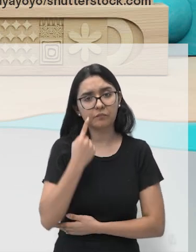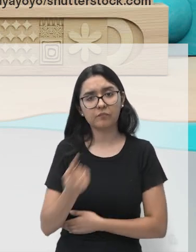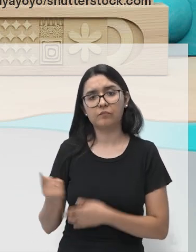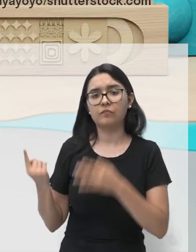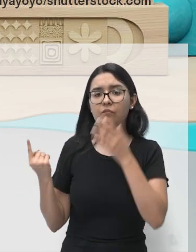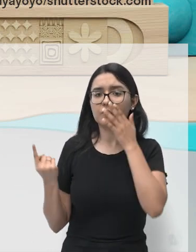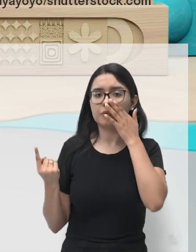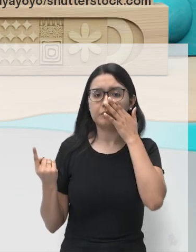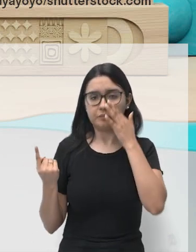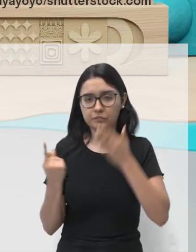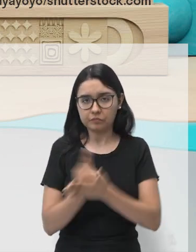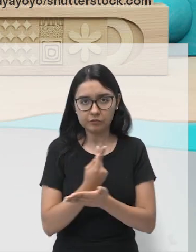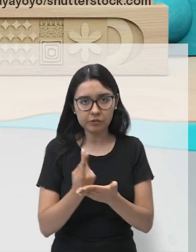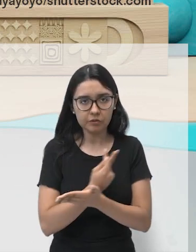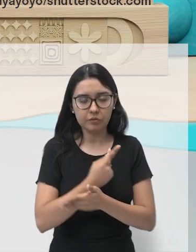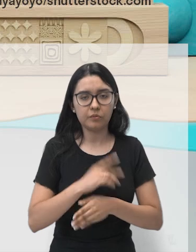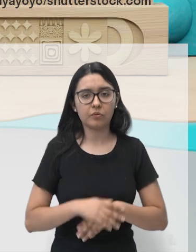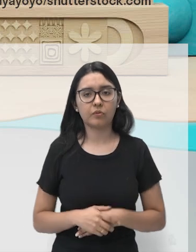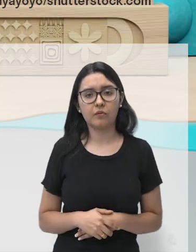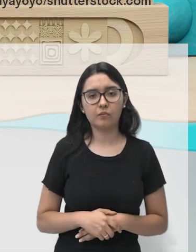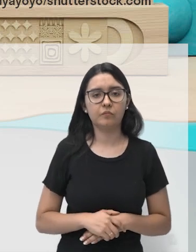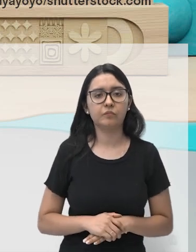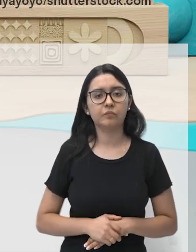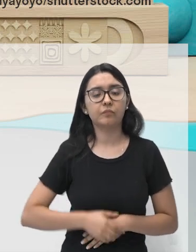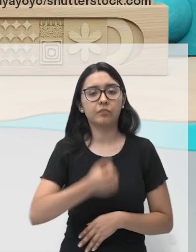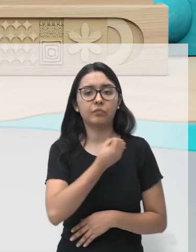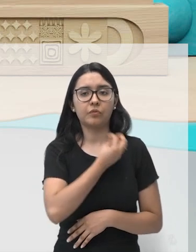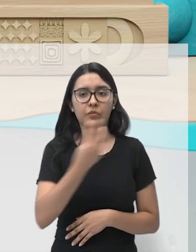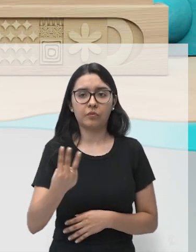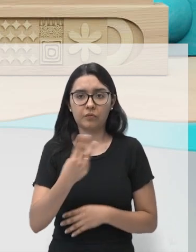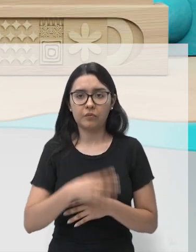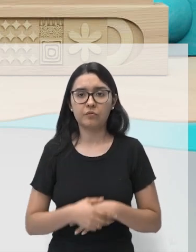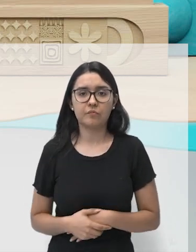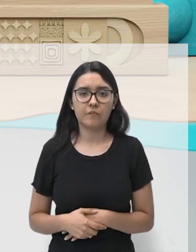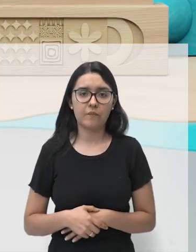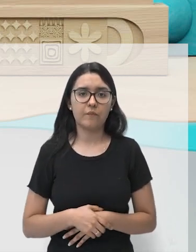essa afirmação aqui é falsa. Vamos para number 3.